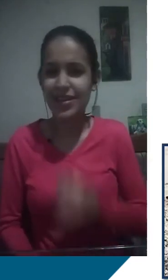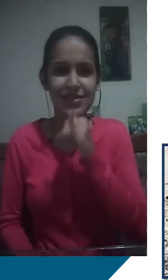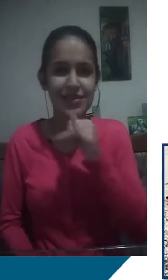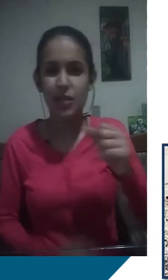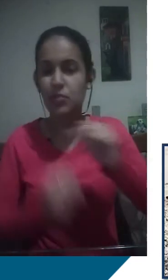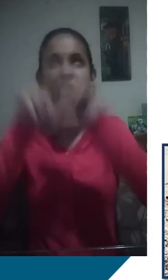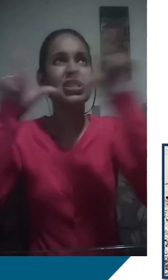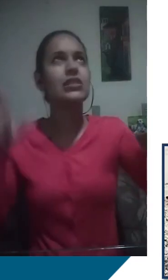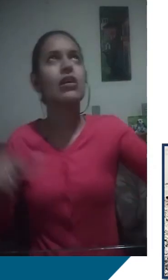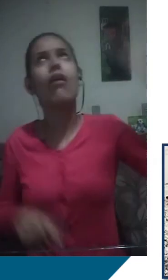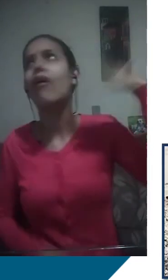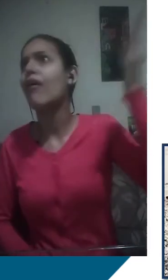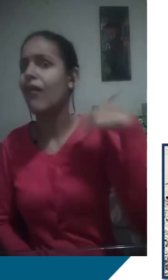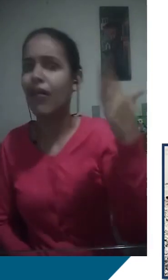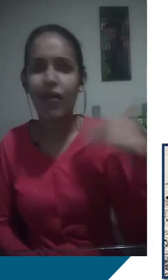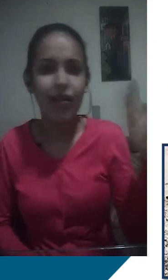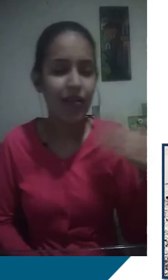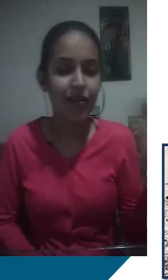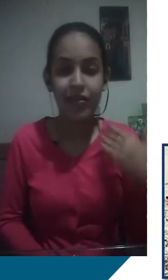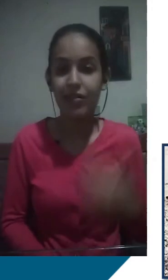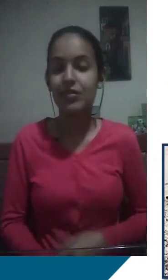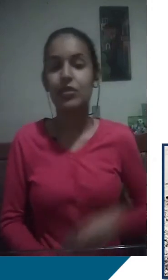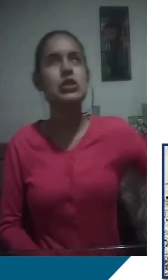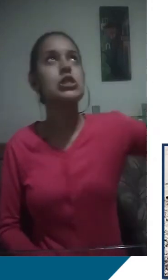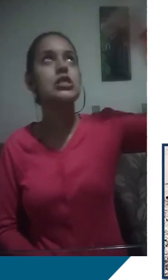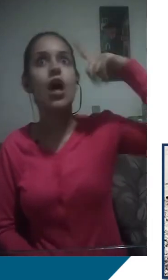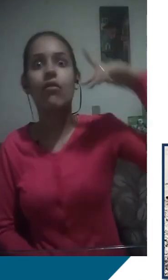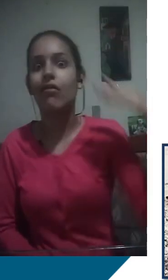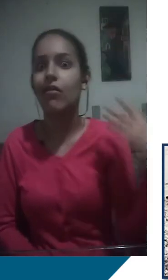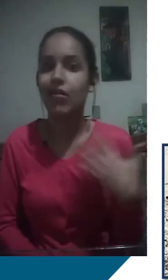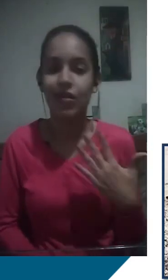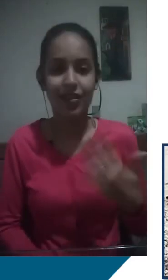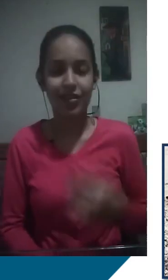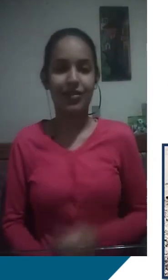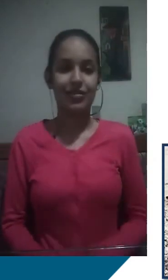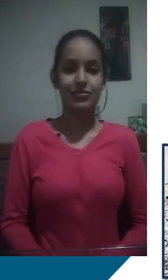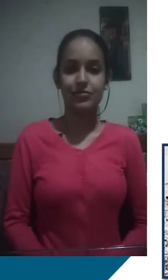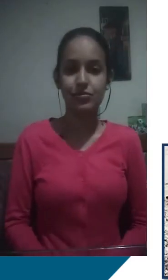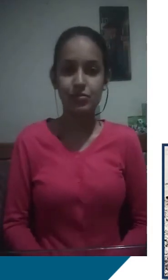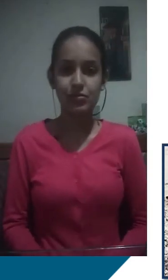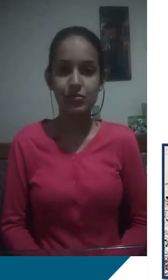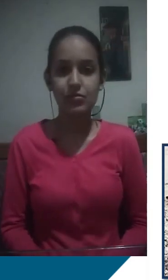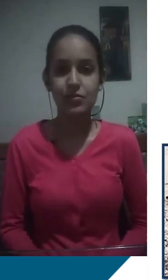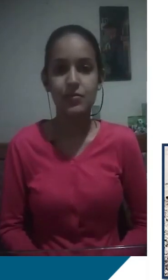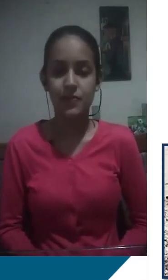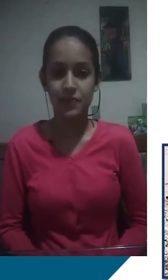que não é o vergalhão, né? O substituto do vergalhão, ele poderia se dilatar mais do que o concreto.